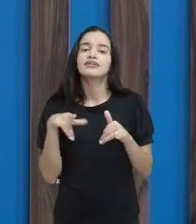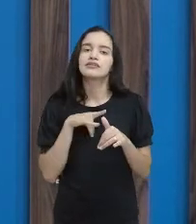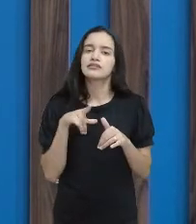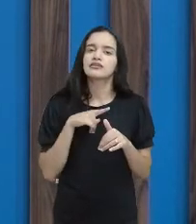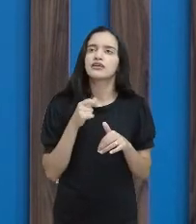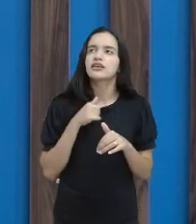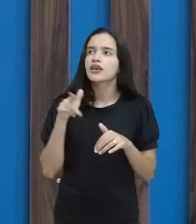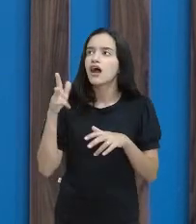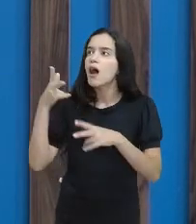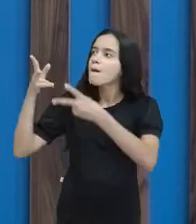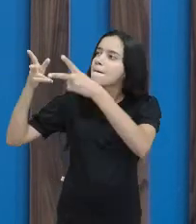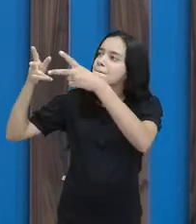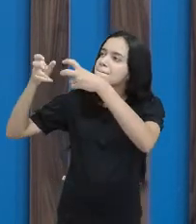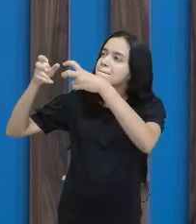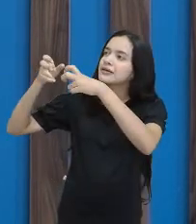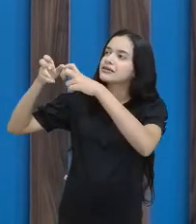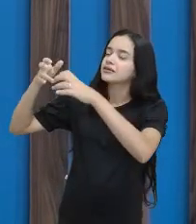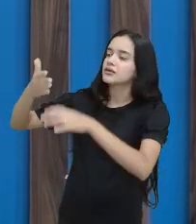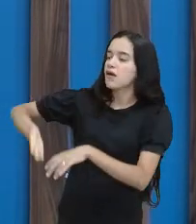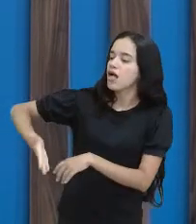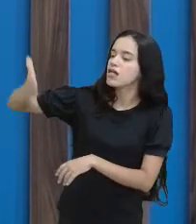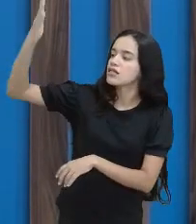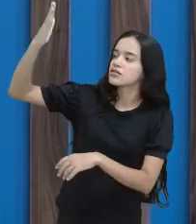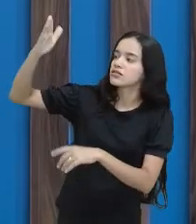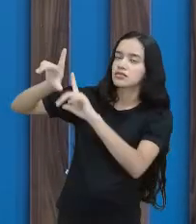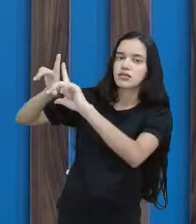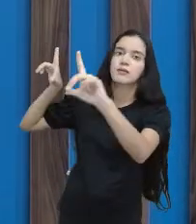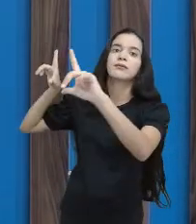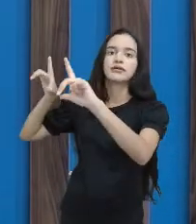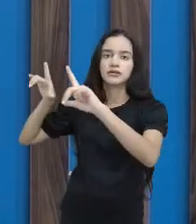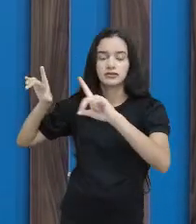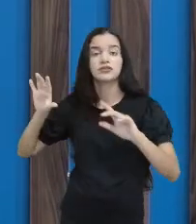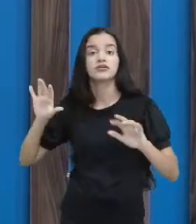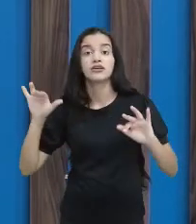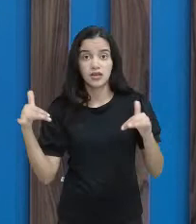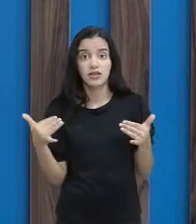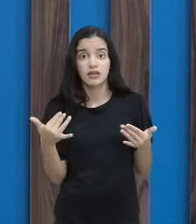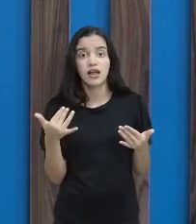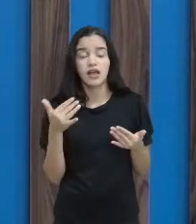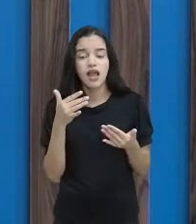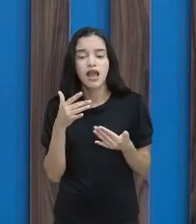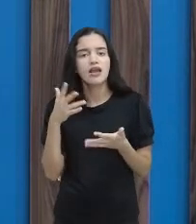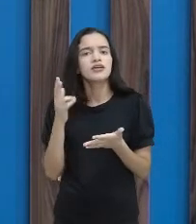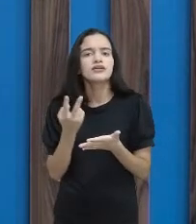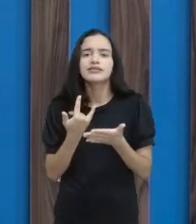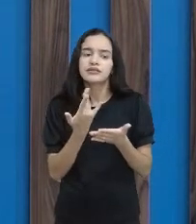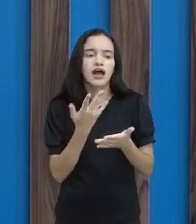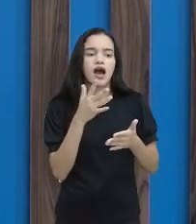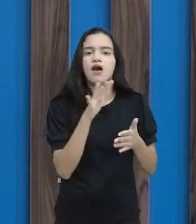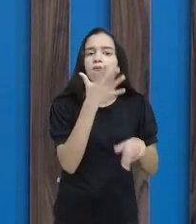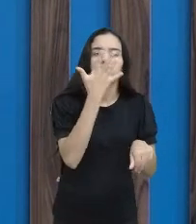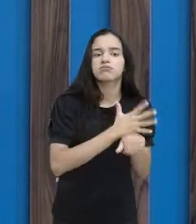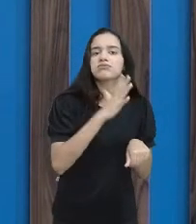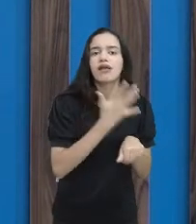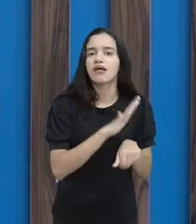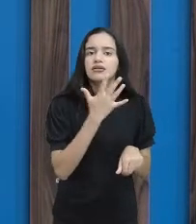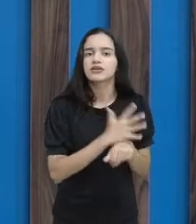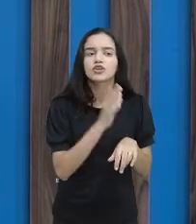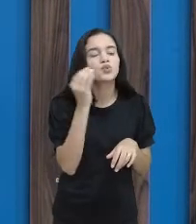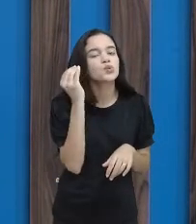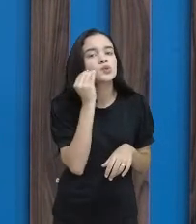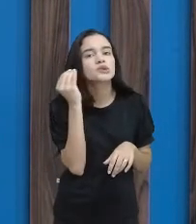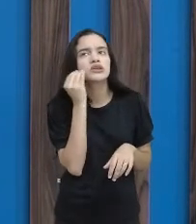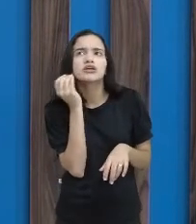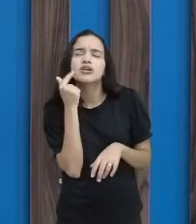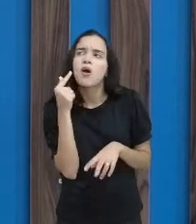plana, exposta na parede, um exemplo, e eles, à medida que estão realizando alguns experimentos, alguns testes,